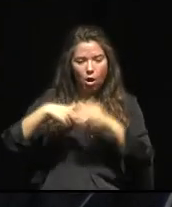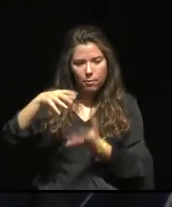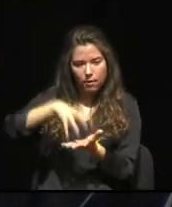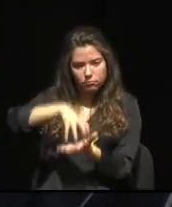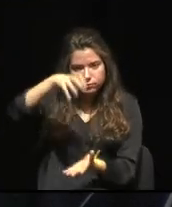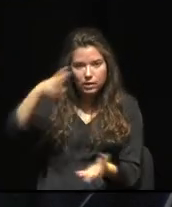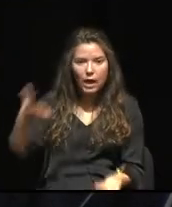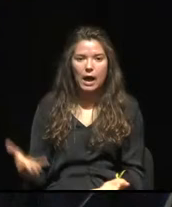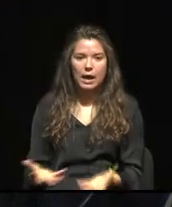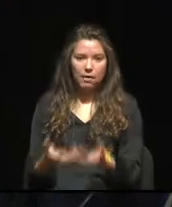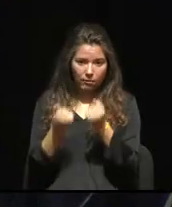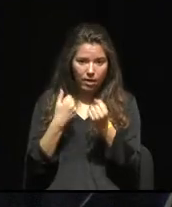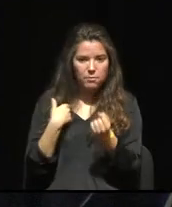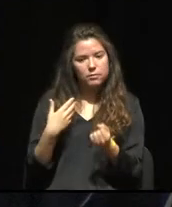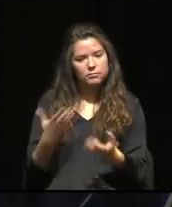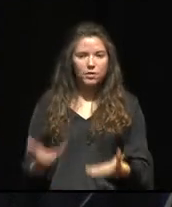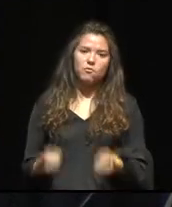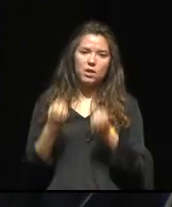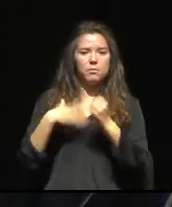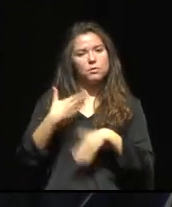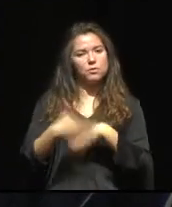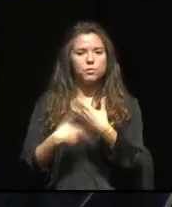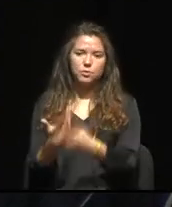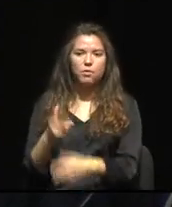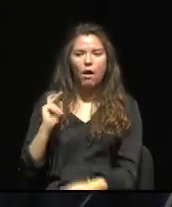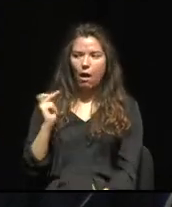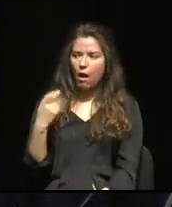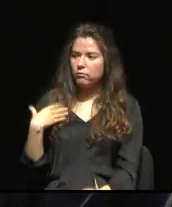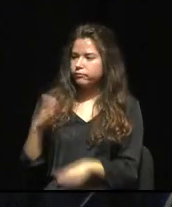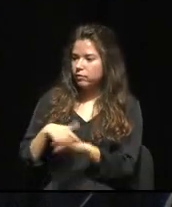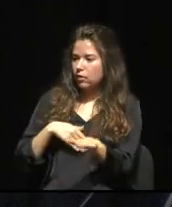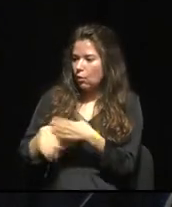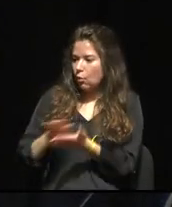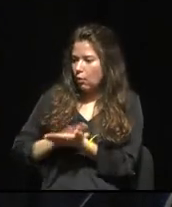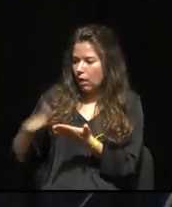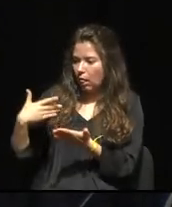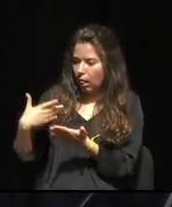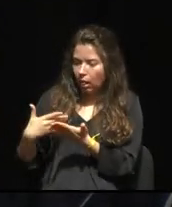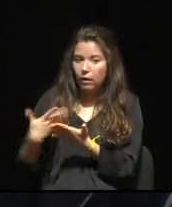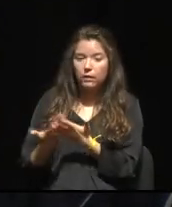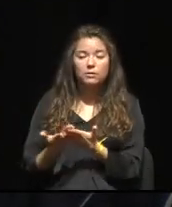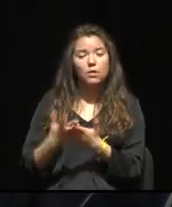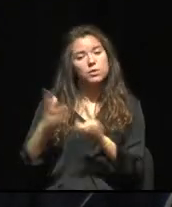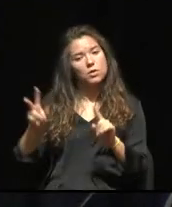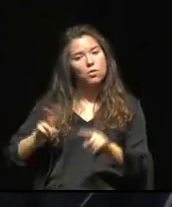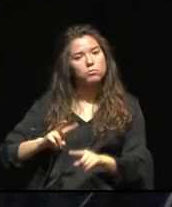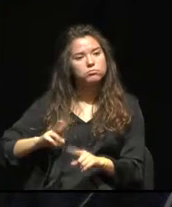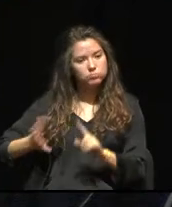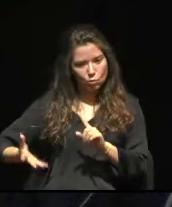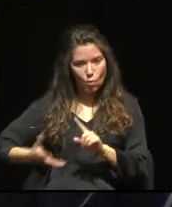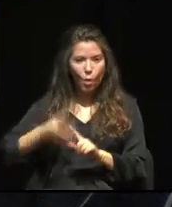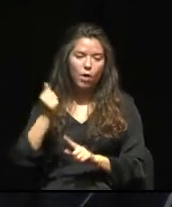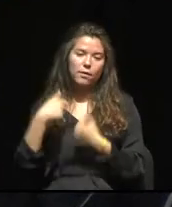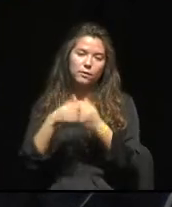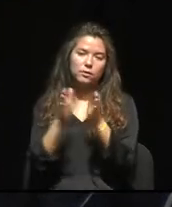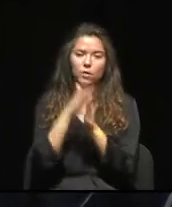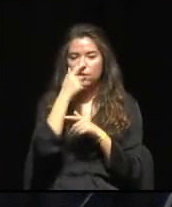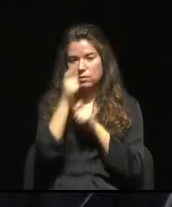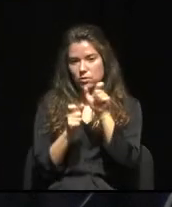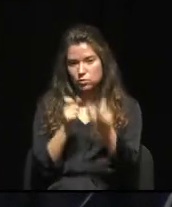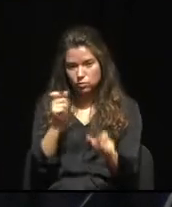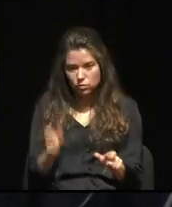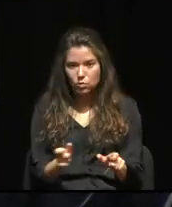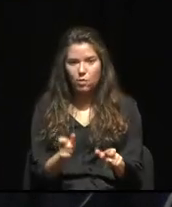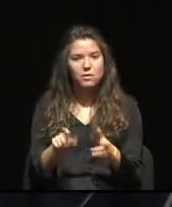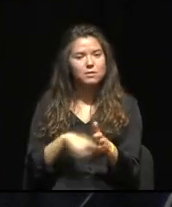que finalmente parecem avançar após anos de inação sendo esta uma vitória de todos os que sempre se mobilizaram